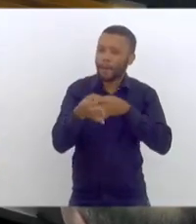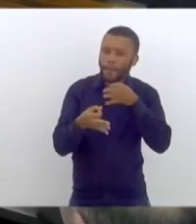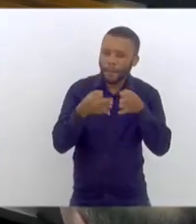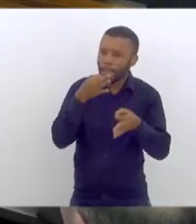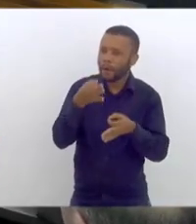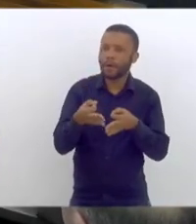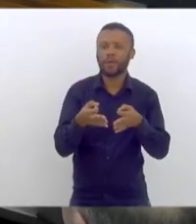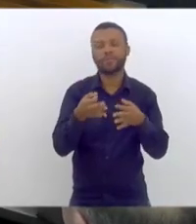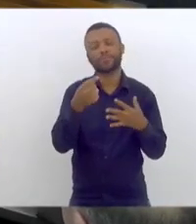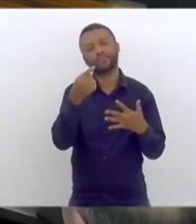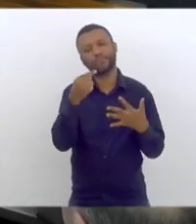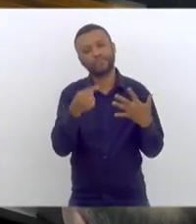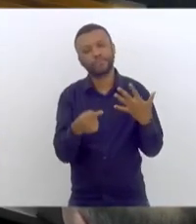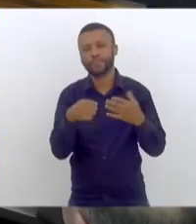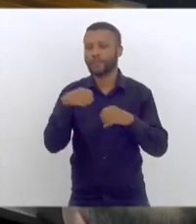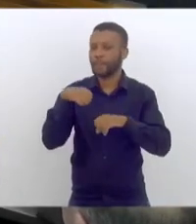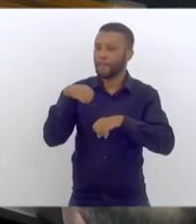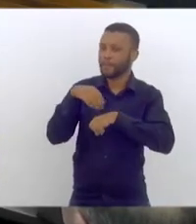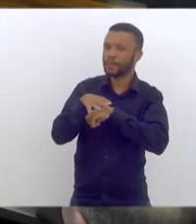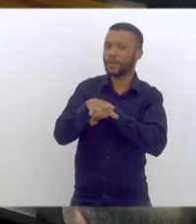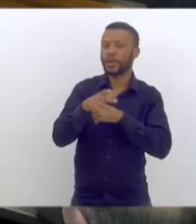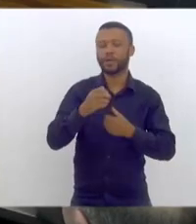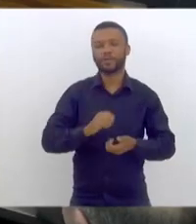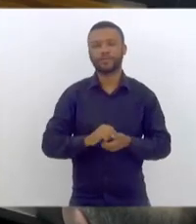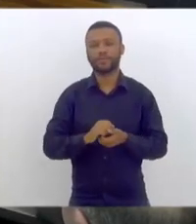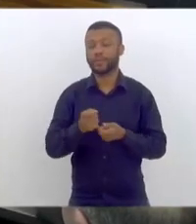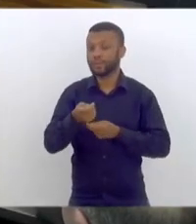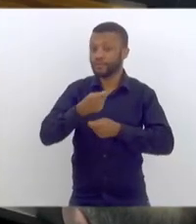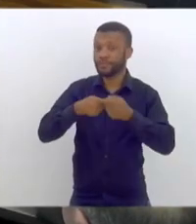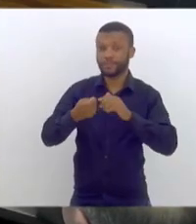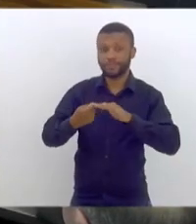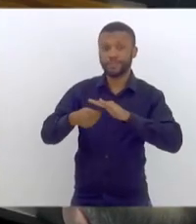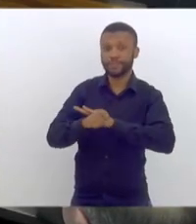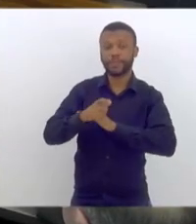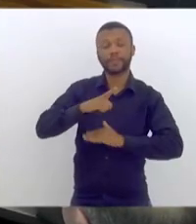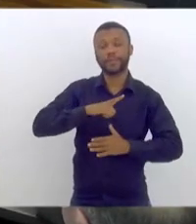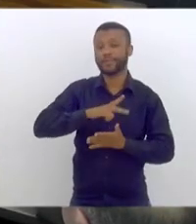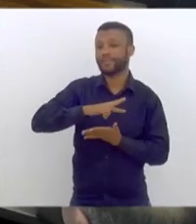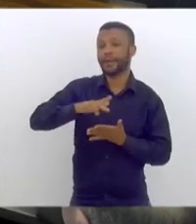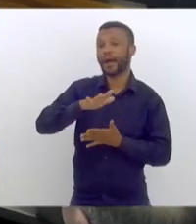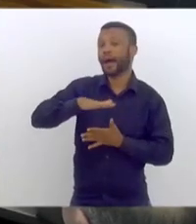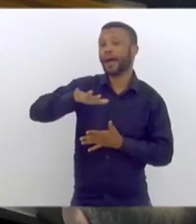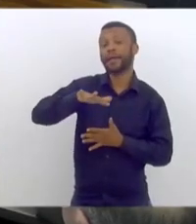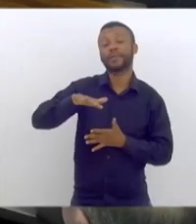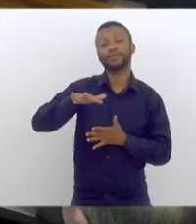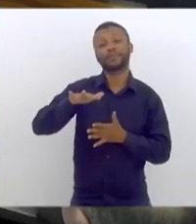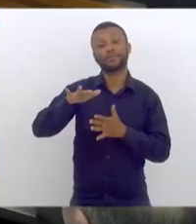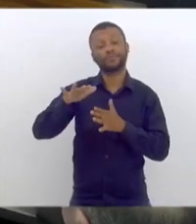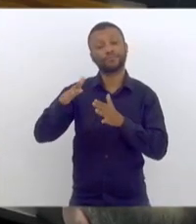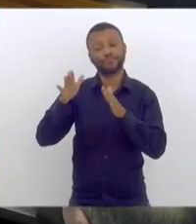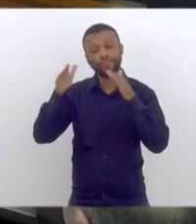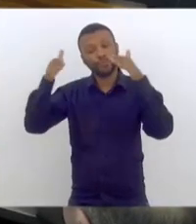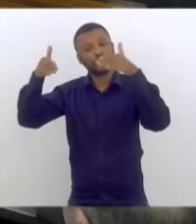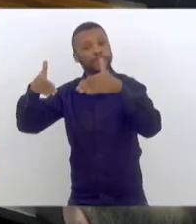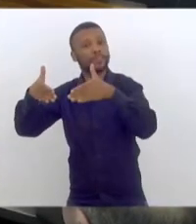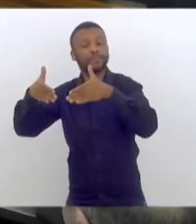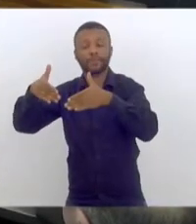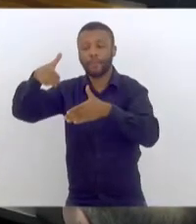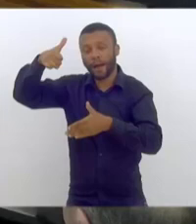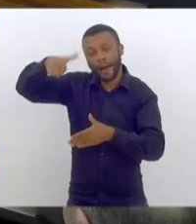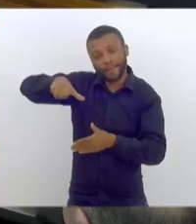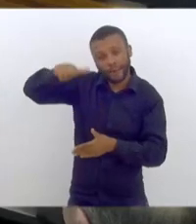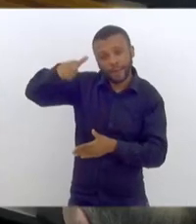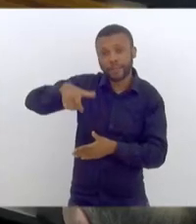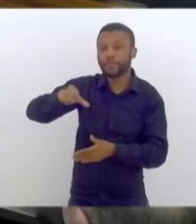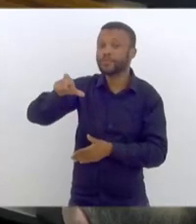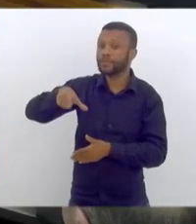para mim é toda a proposta de financiamento ela passa por diversas áreas técnicas Então a gente tem uma avaliação de crédito que